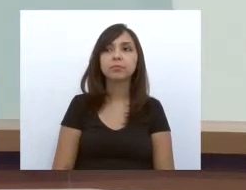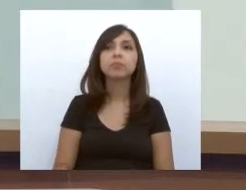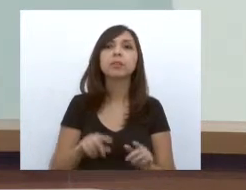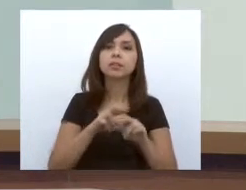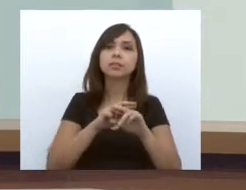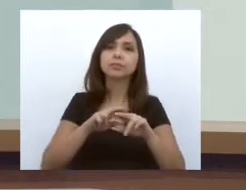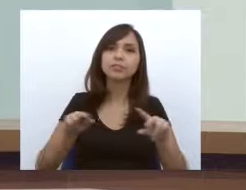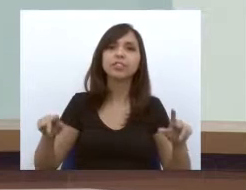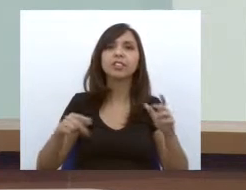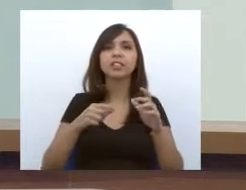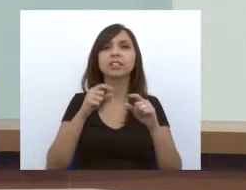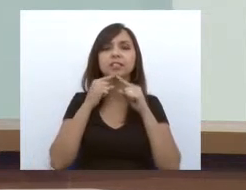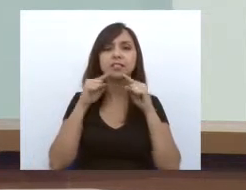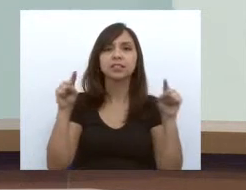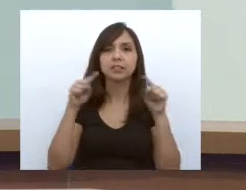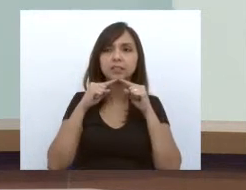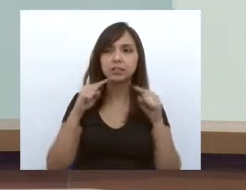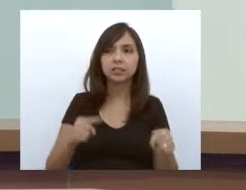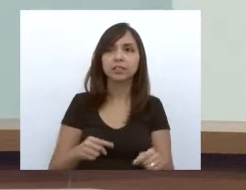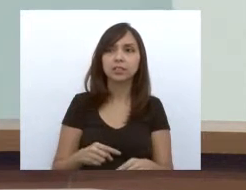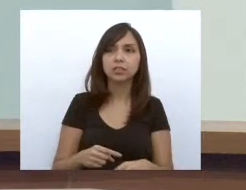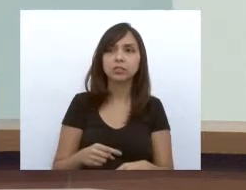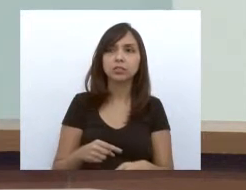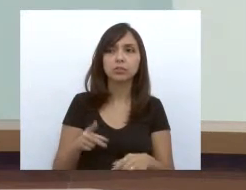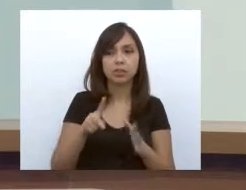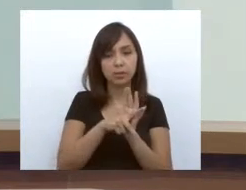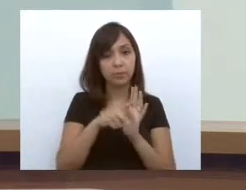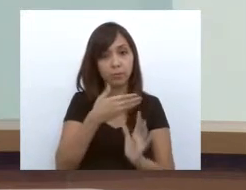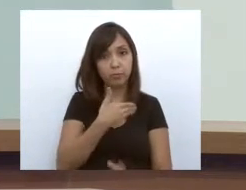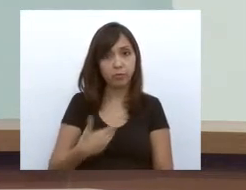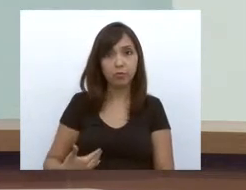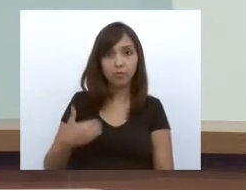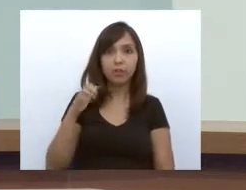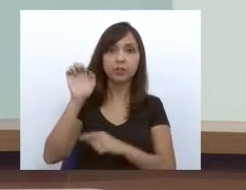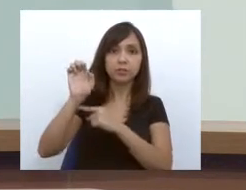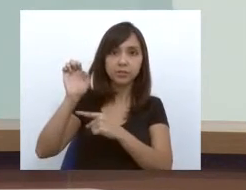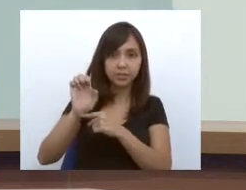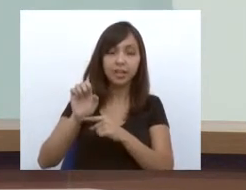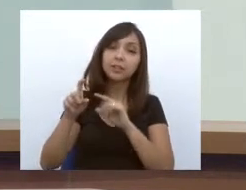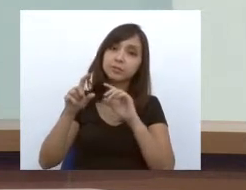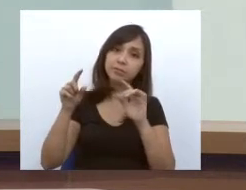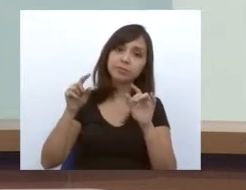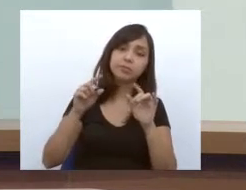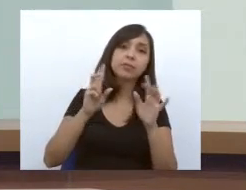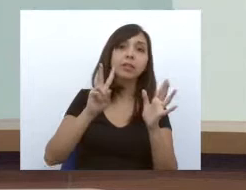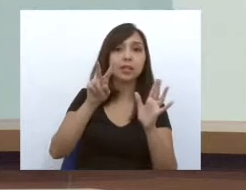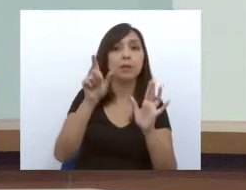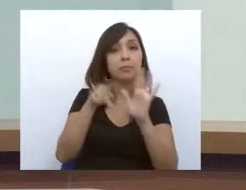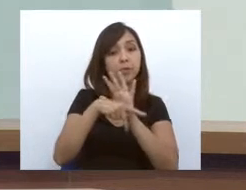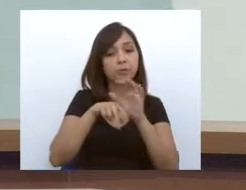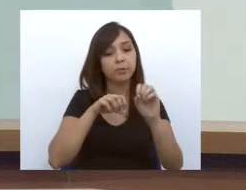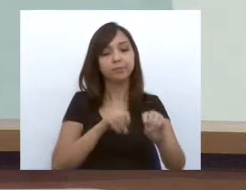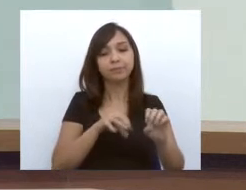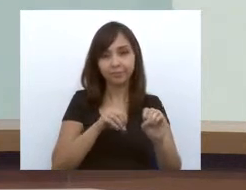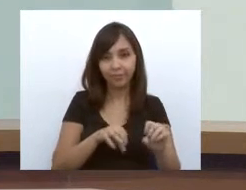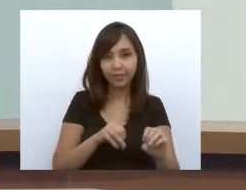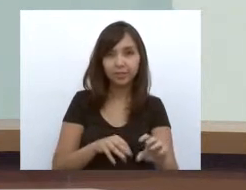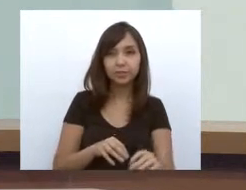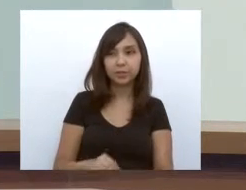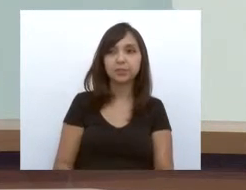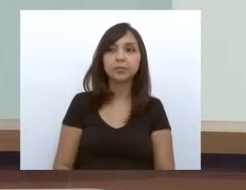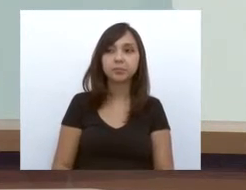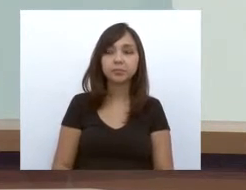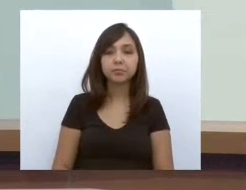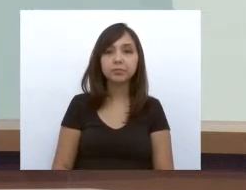várias críticas ao governo de estado, principalmente relativo à educação. Eu acho